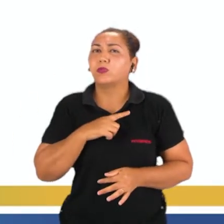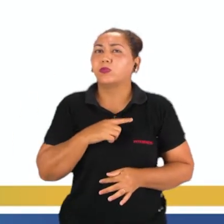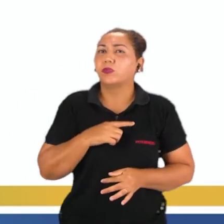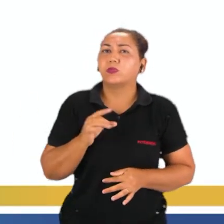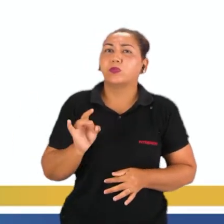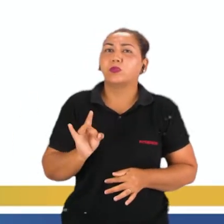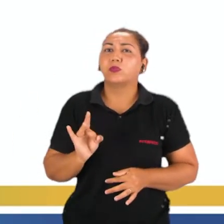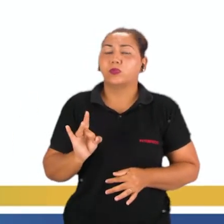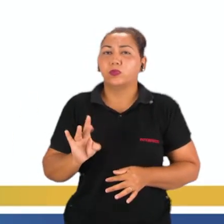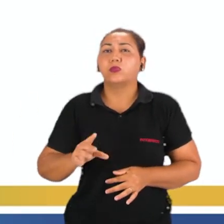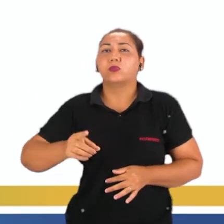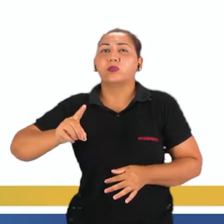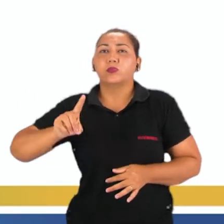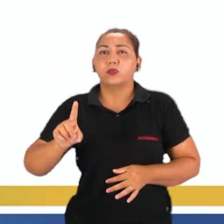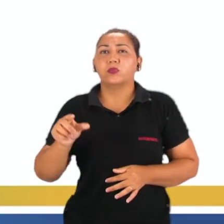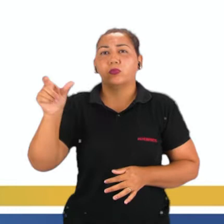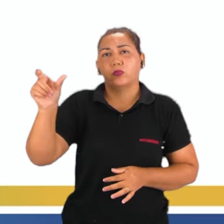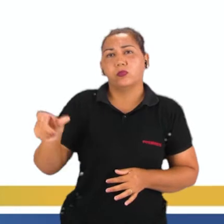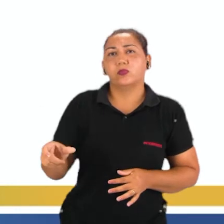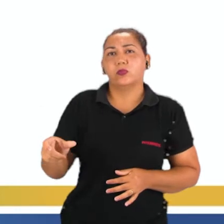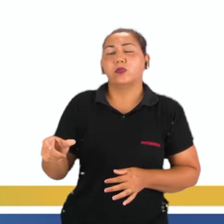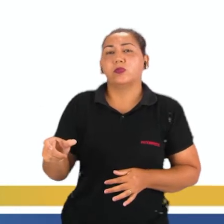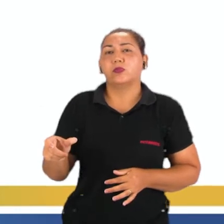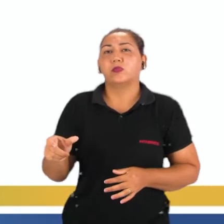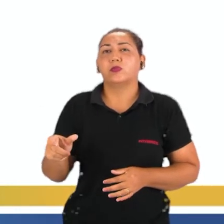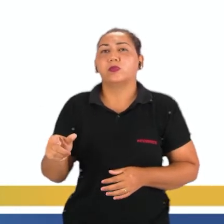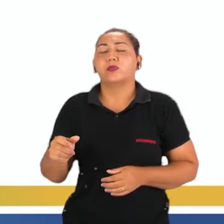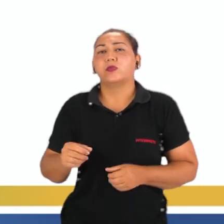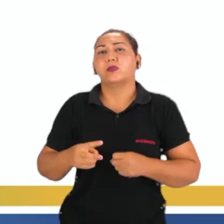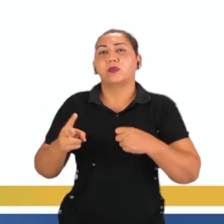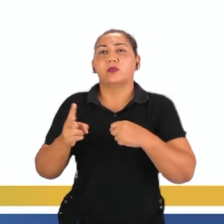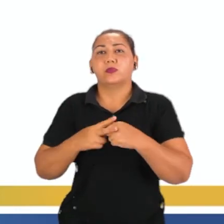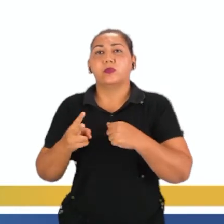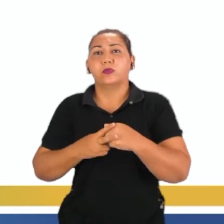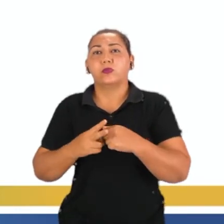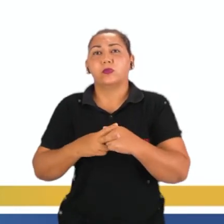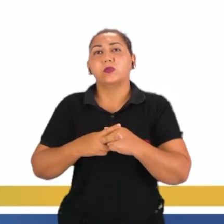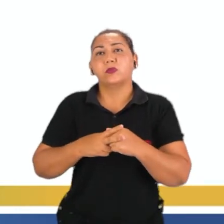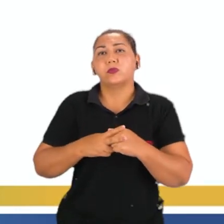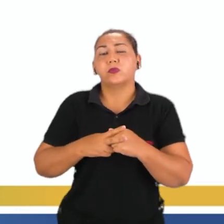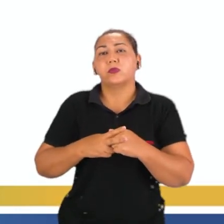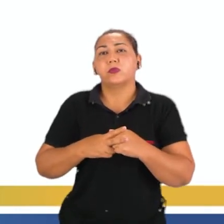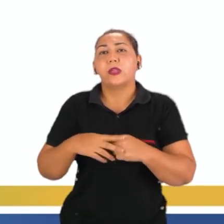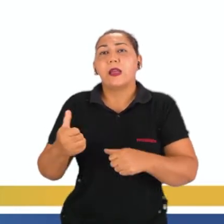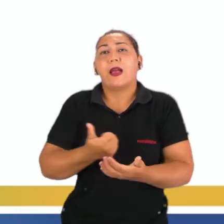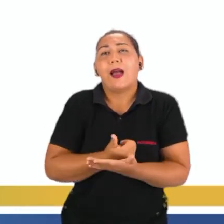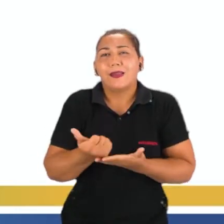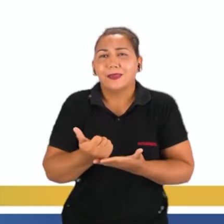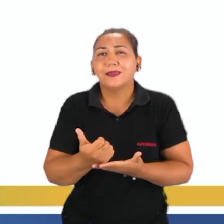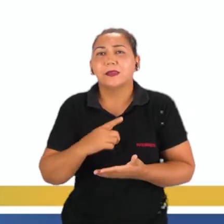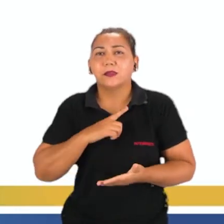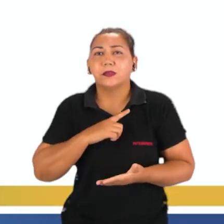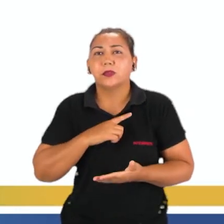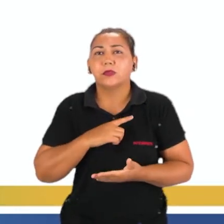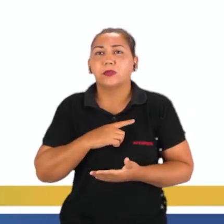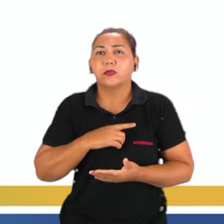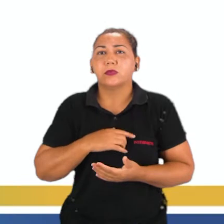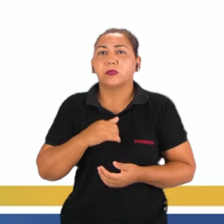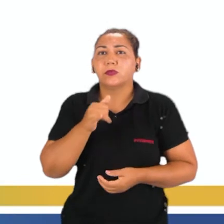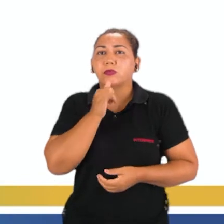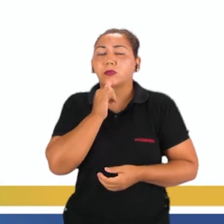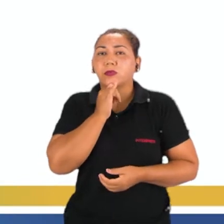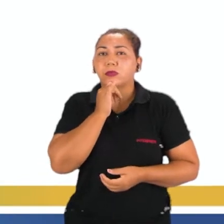ou seja, aquele que pratica a ação do verbo é apenas um indivíduo. Observe o exemplo. Ana gosta de